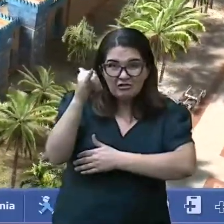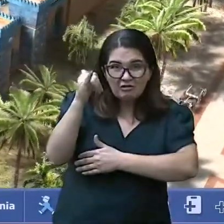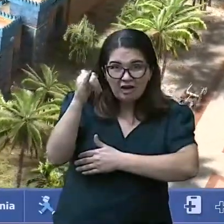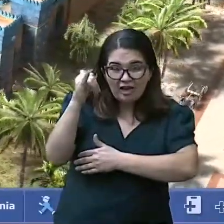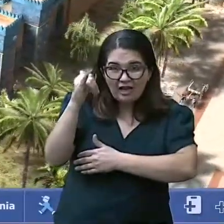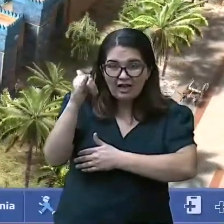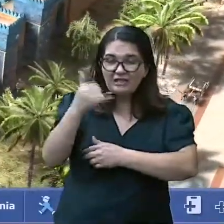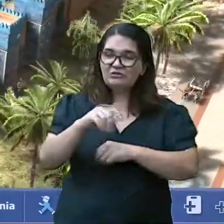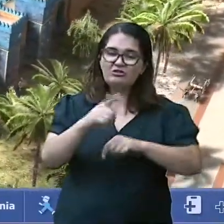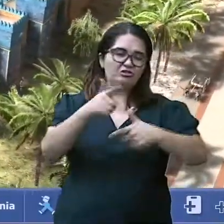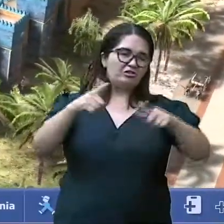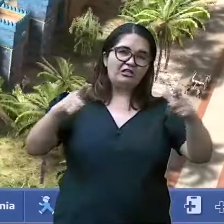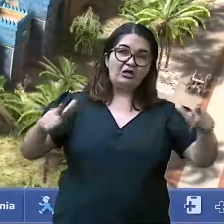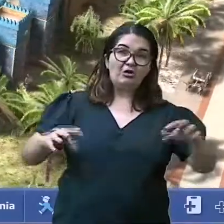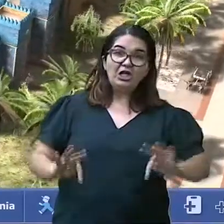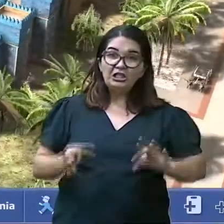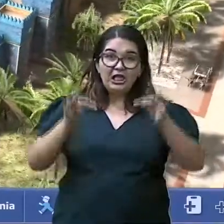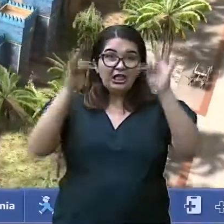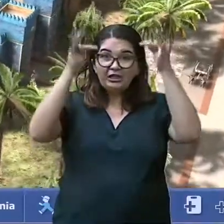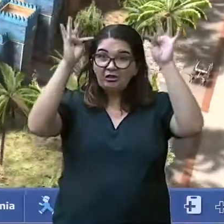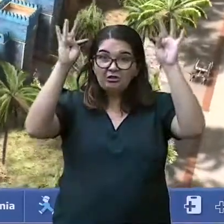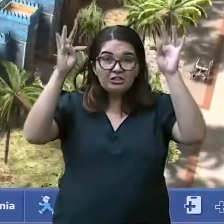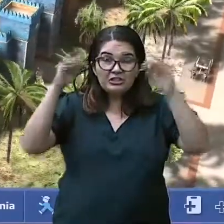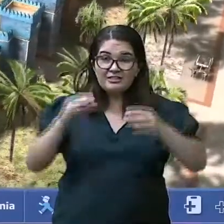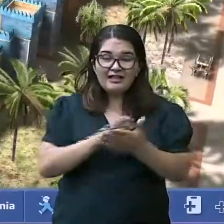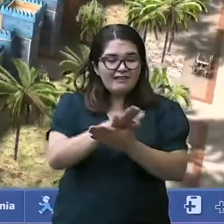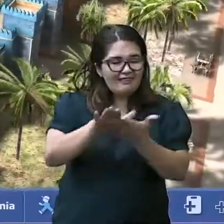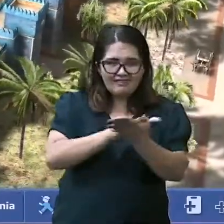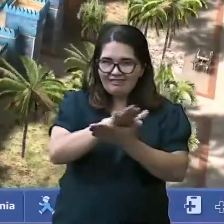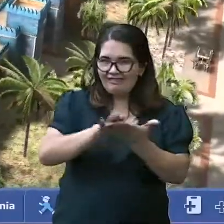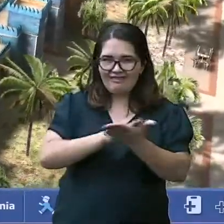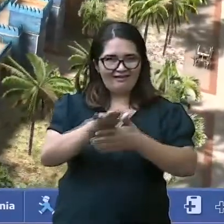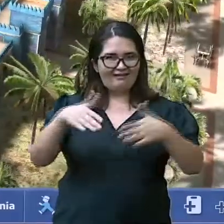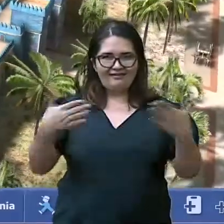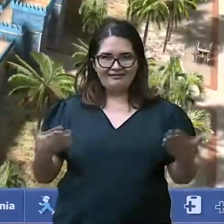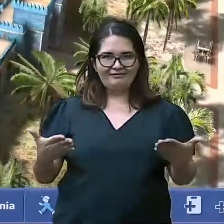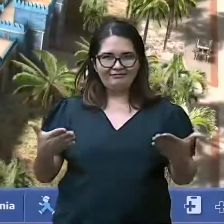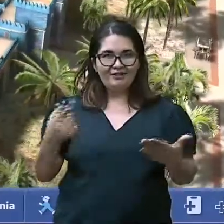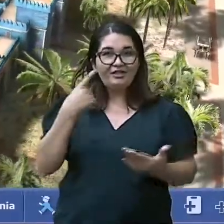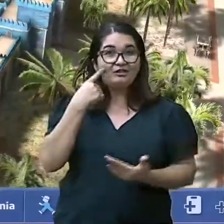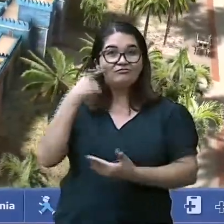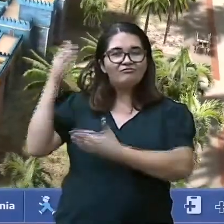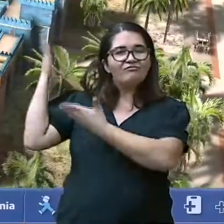suspensos da Babilônia. Tudo isso mostra